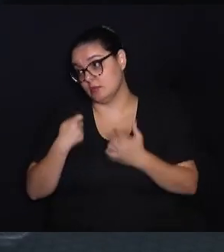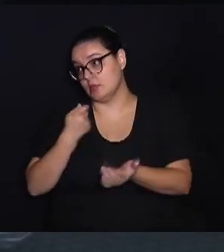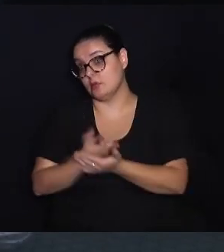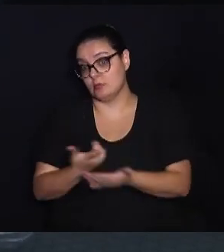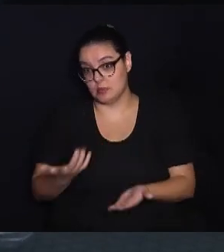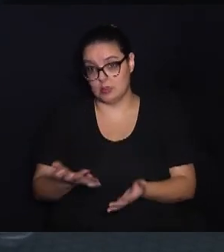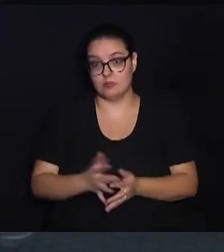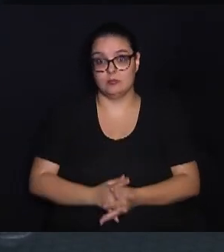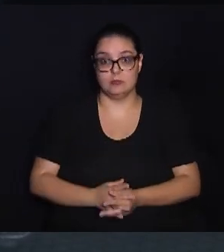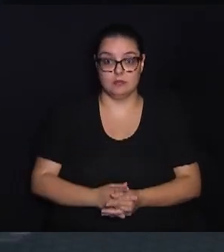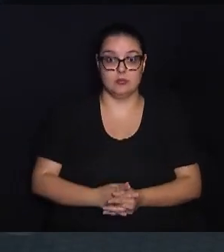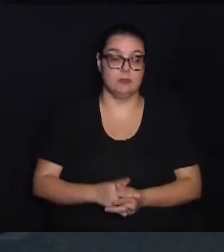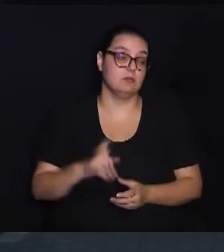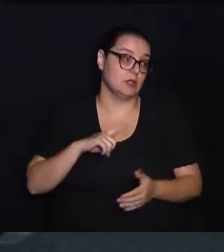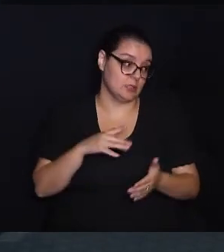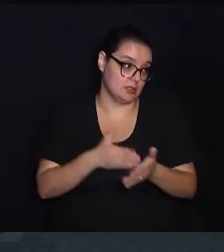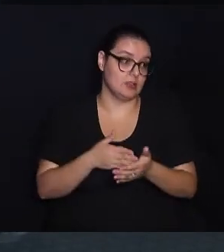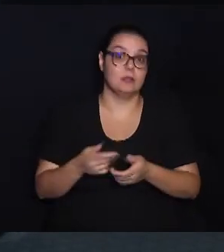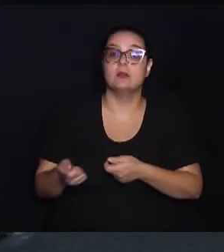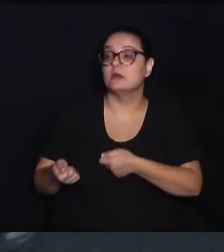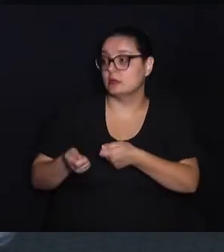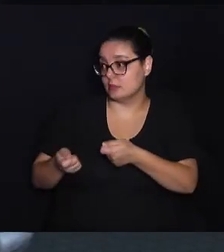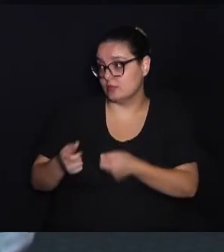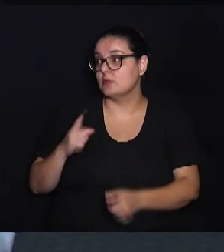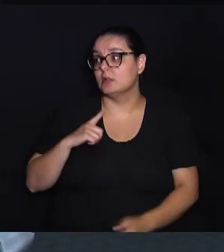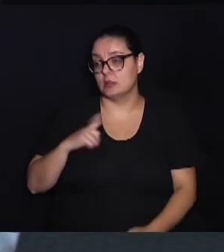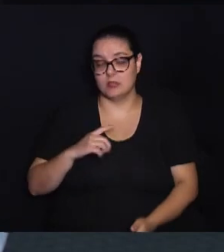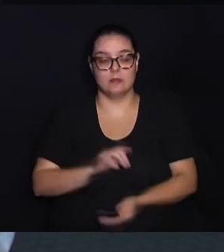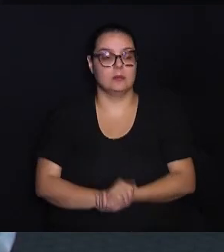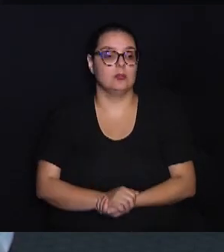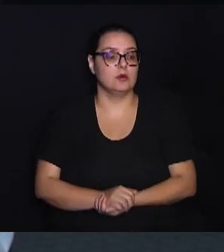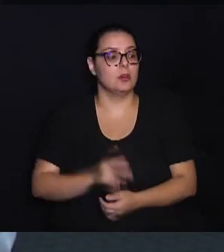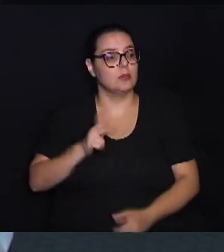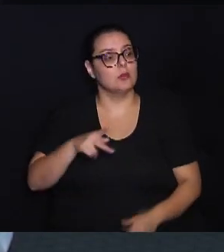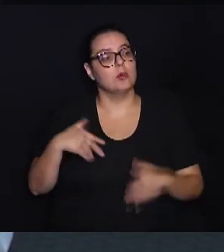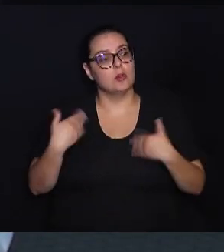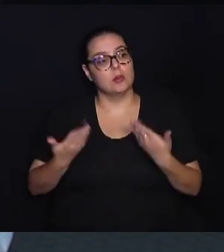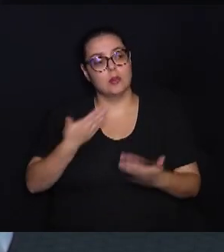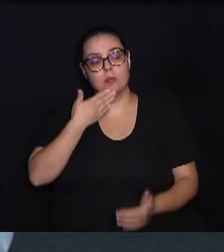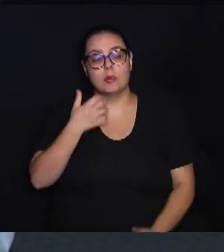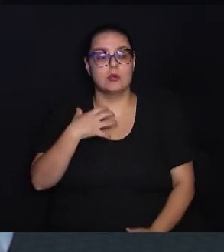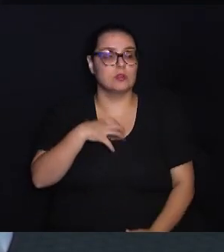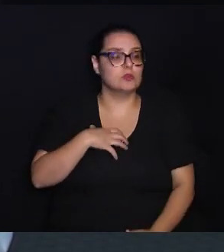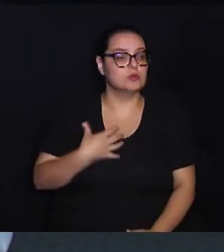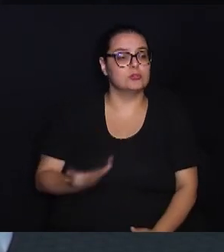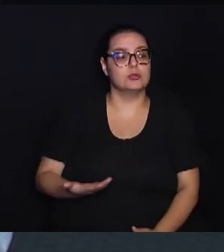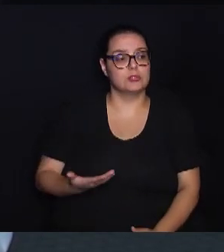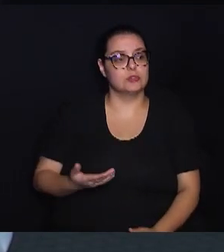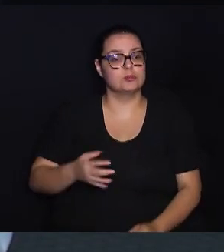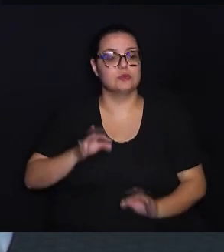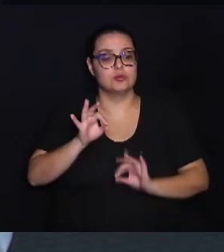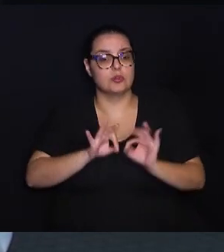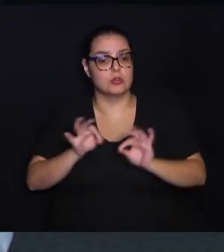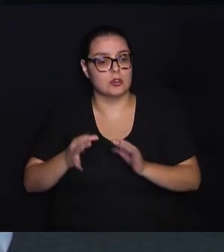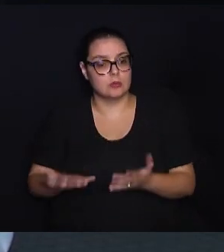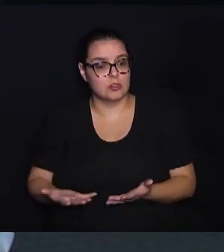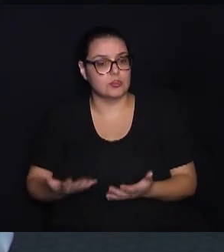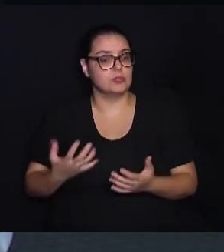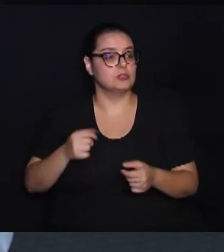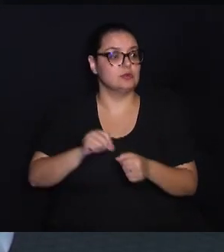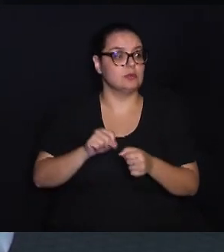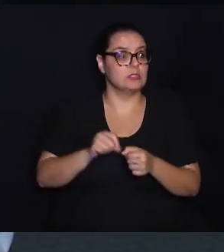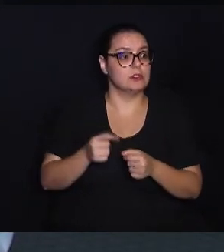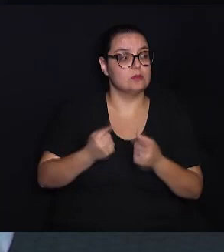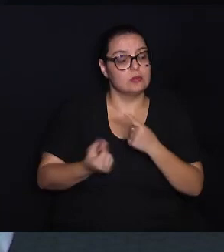deseja comprar. Mas tudo tem um limite, né? Tem um controle, né? Exatamente. E o professor, então, qual que é a melhor forma, a melhor maneira de se organizar,